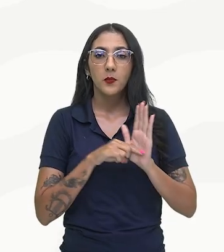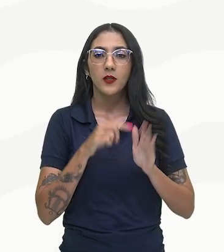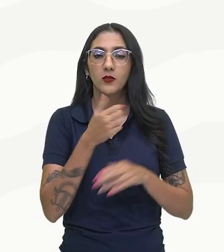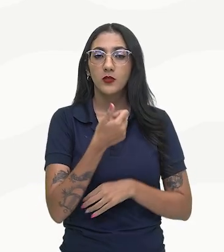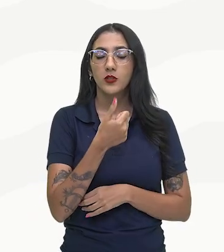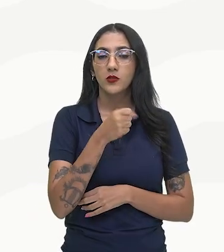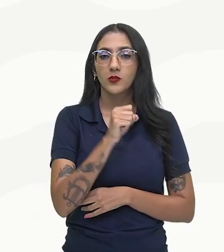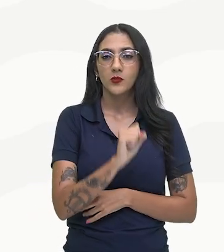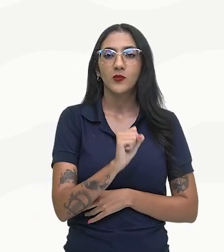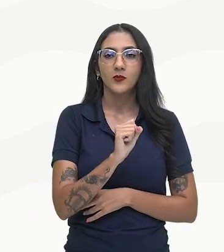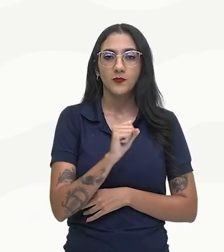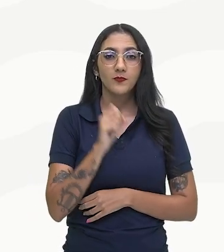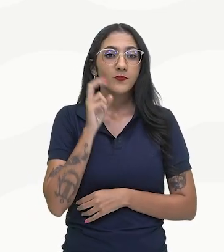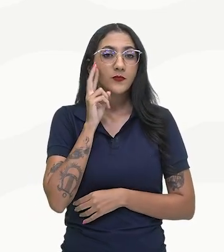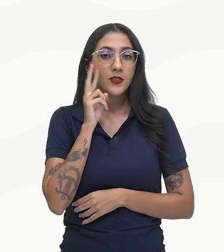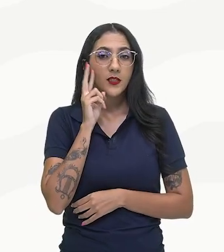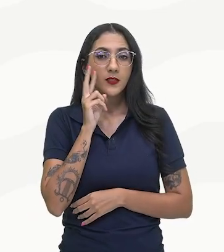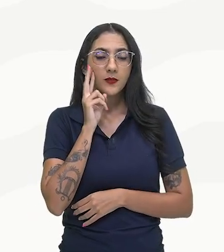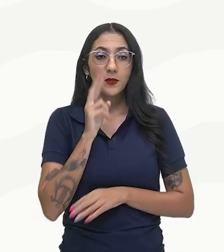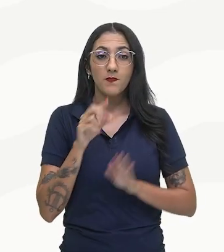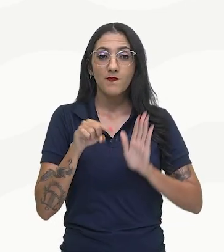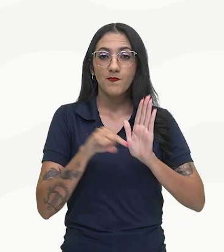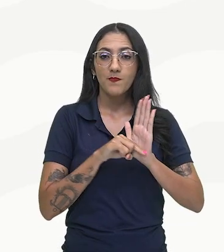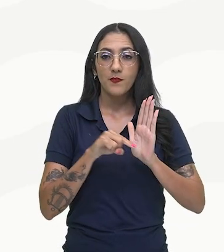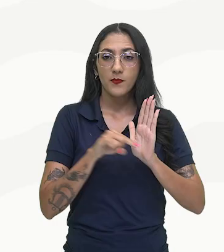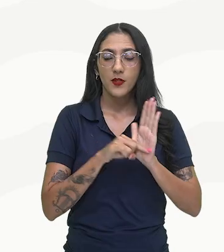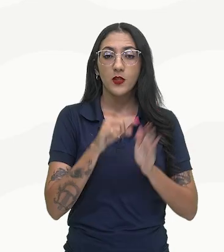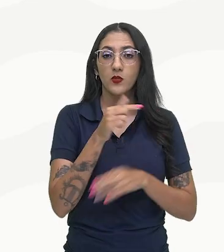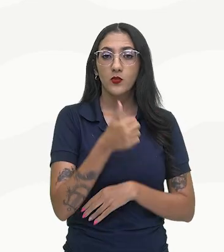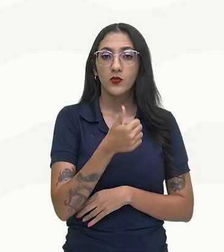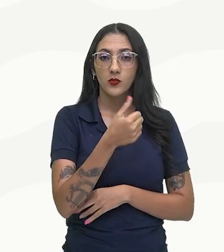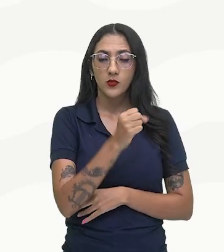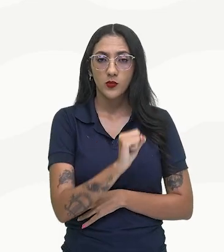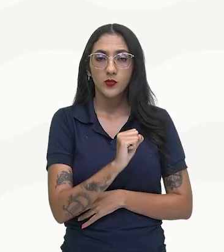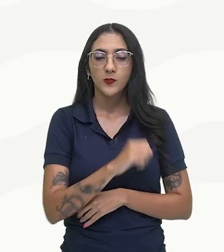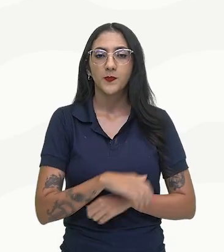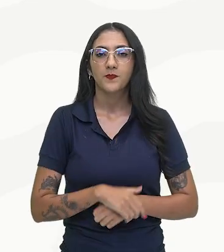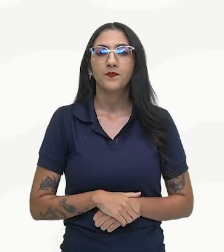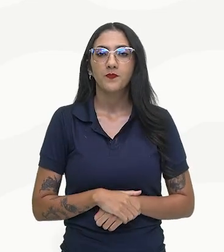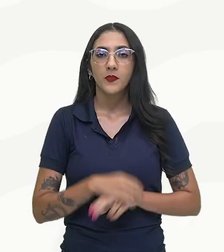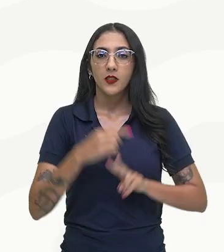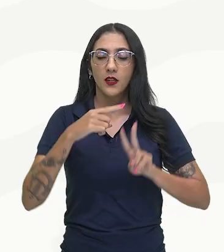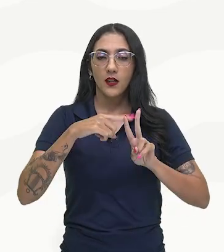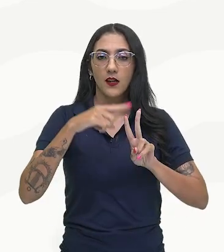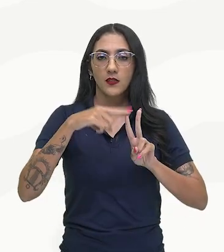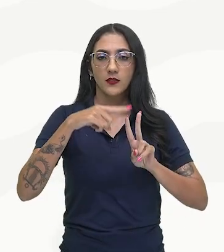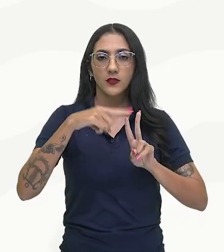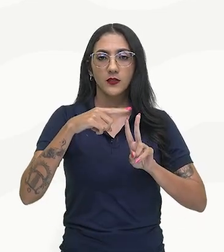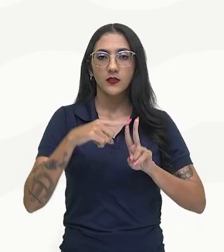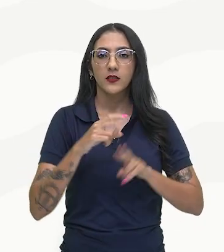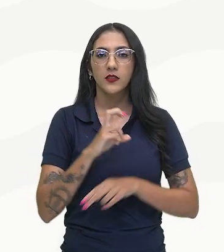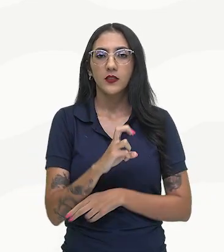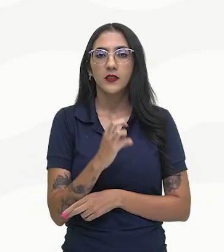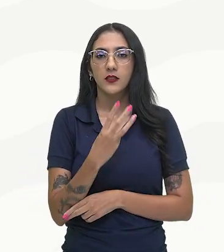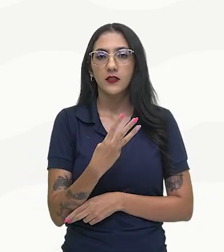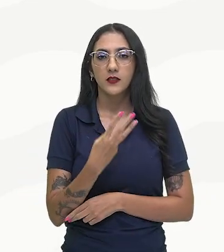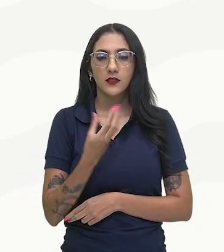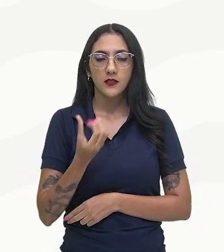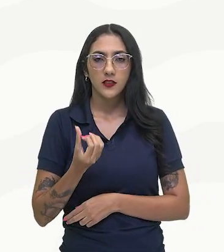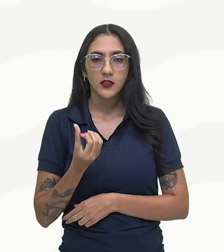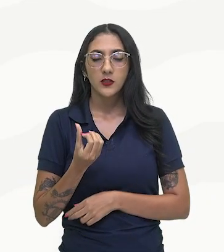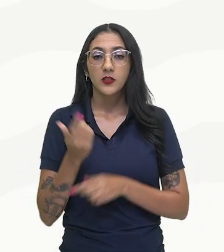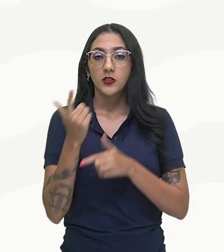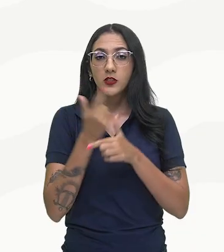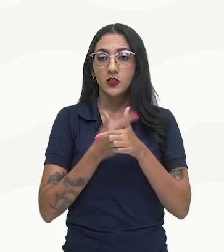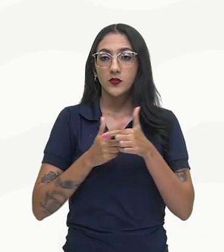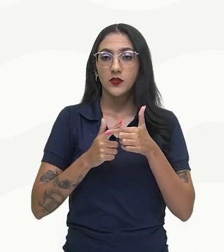gente substitui, lembra que é menos b, tá? Então, menos 18, mais ou menos a raiz do delta, que é 536,